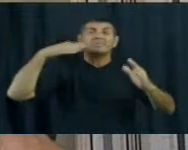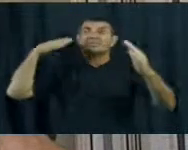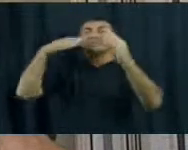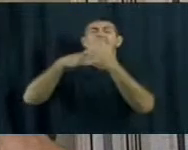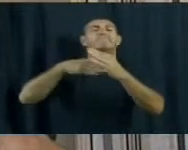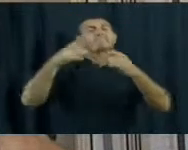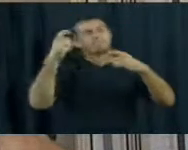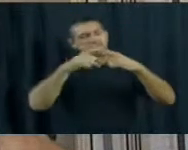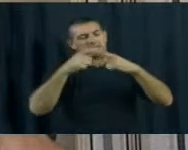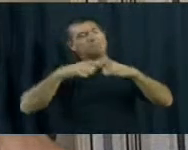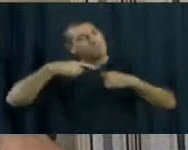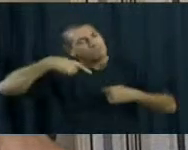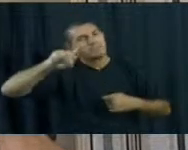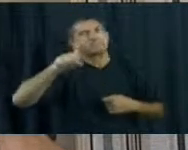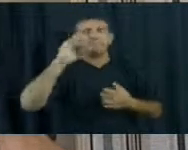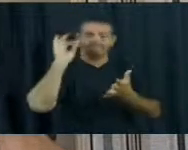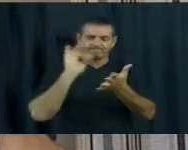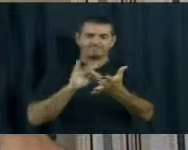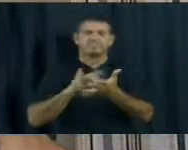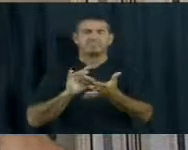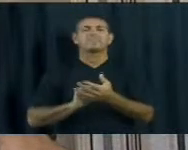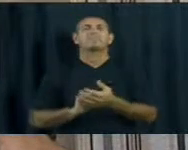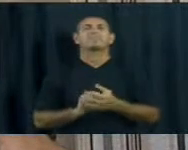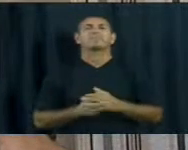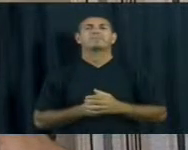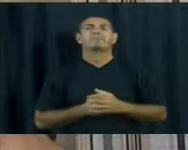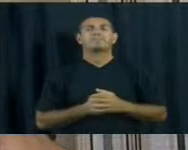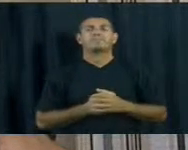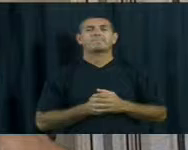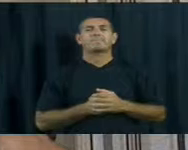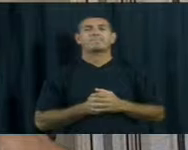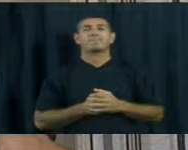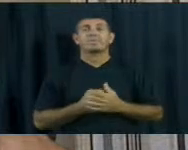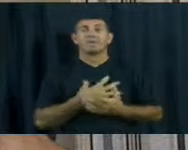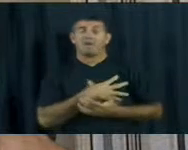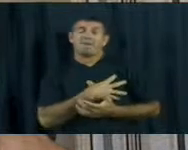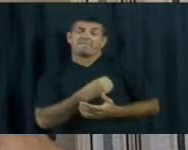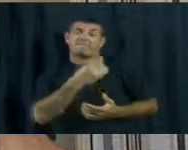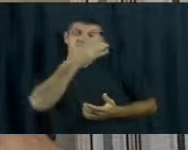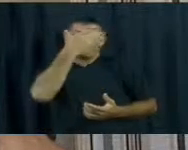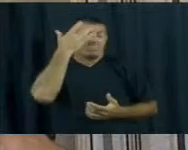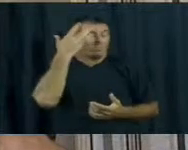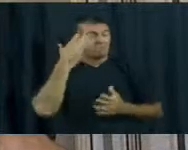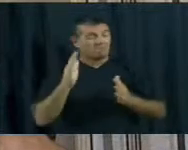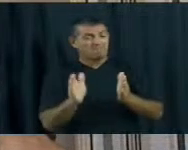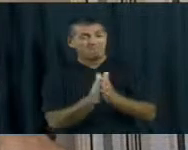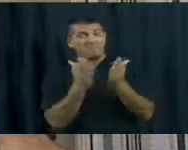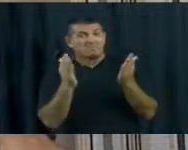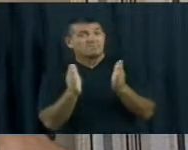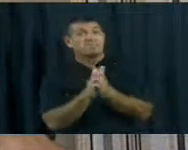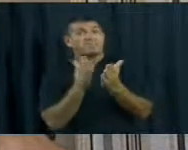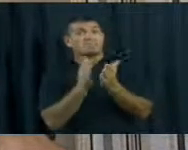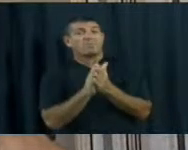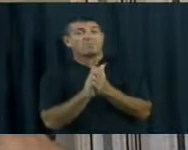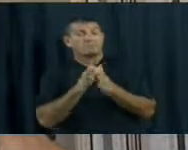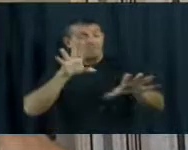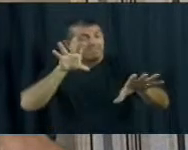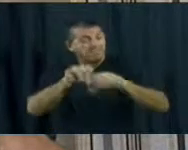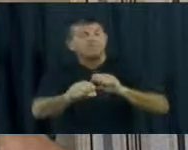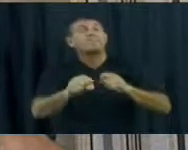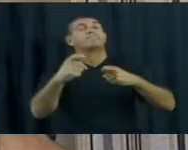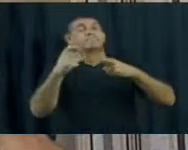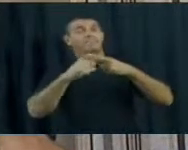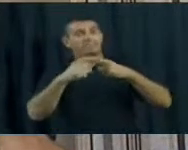médico. Era muito difícil um filho de uma pessoa menos favorecida se formar